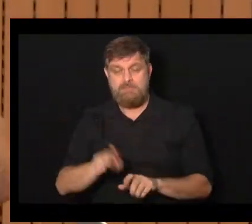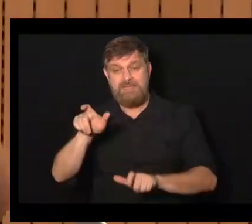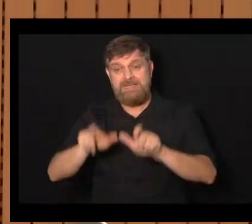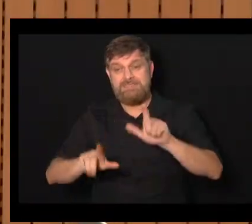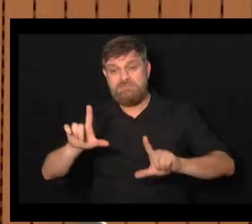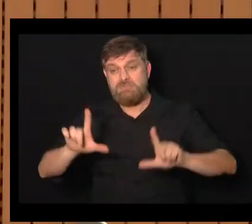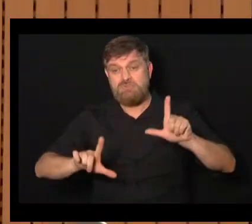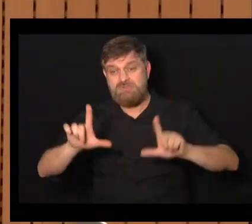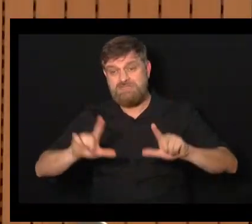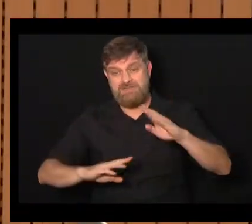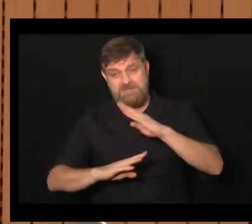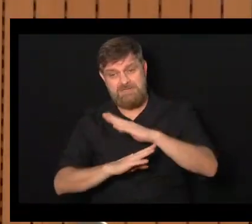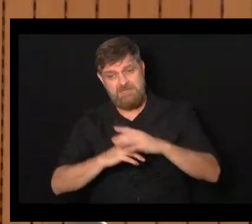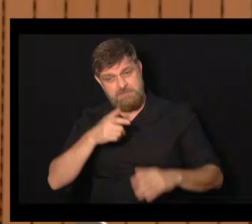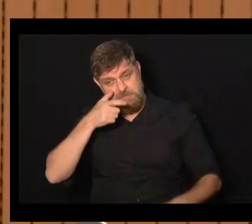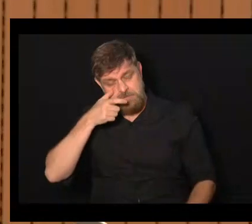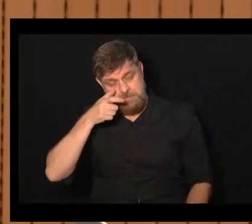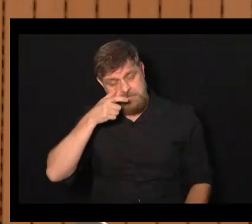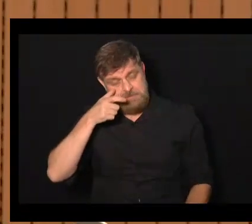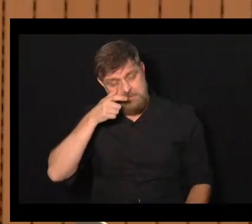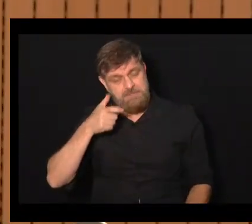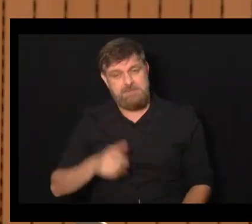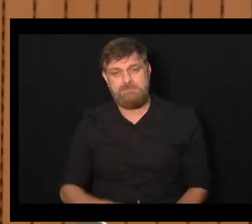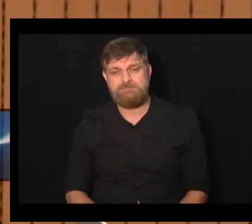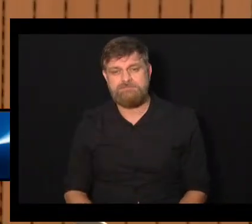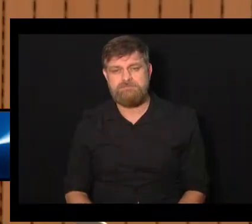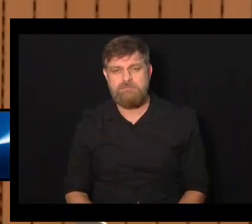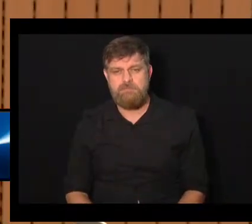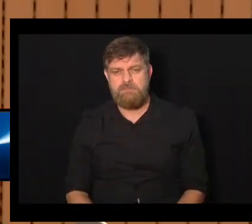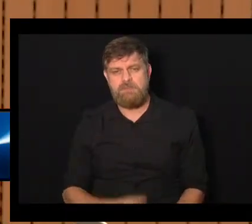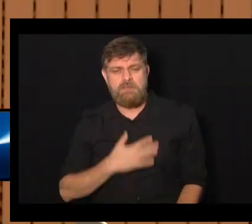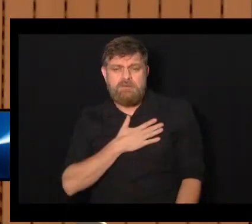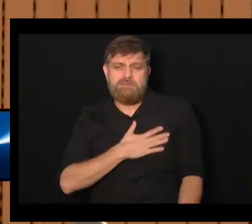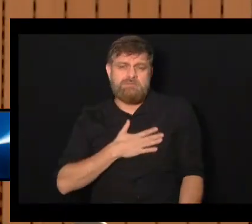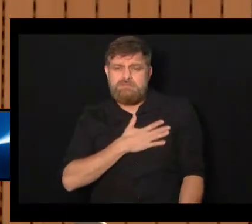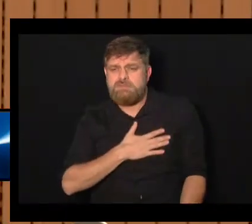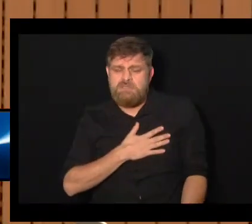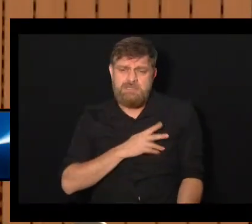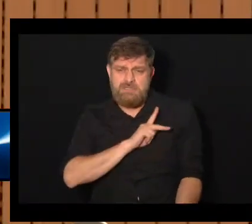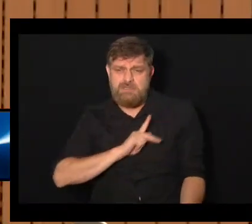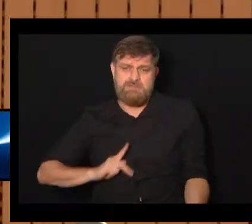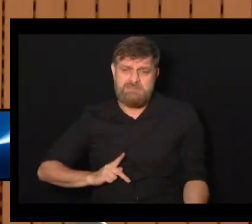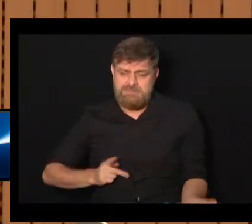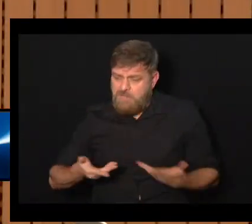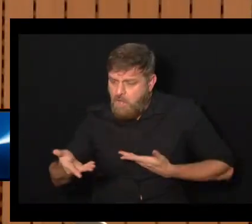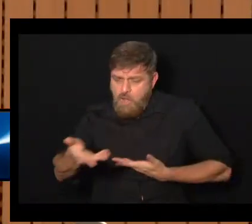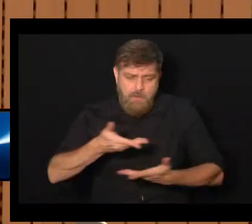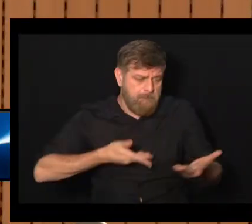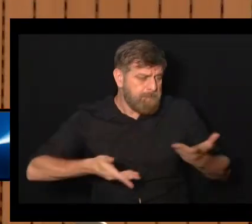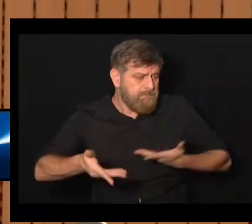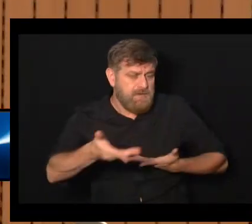que nos assiste pela TV. Eu gostaria, senhor presidente, de compartilhar com